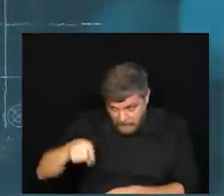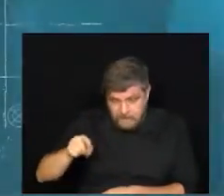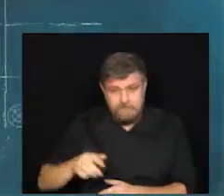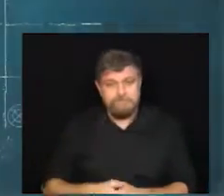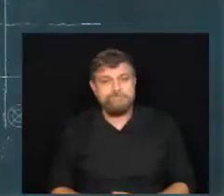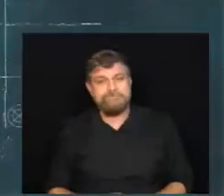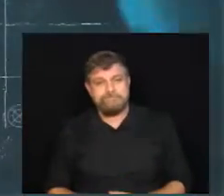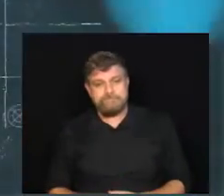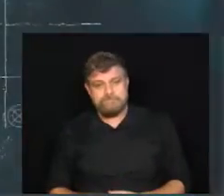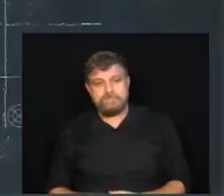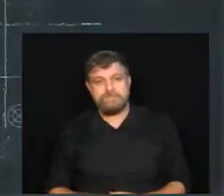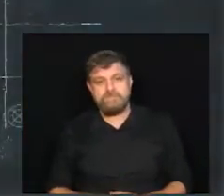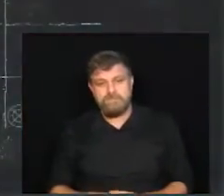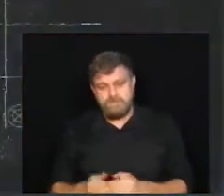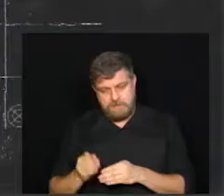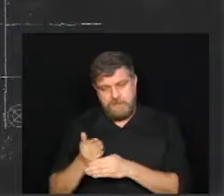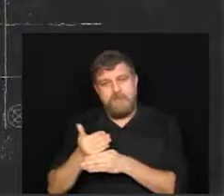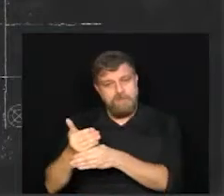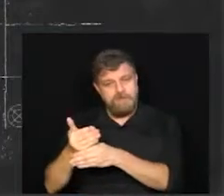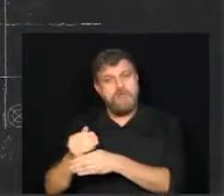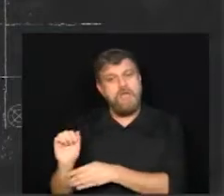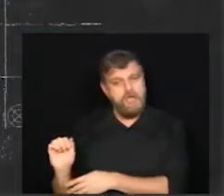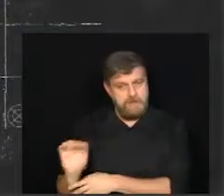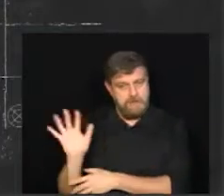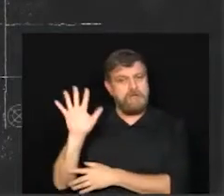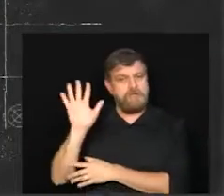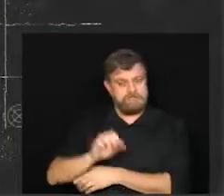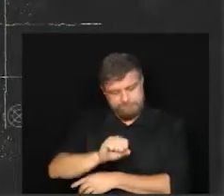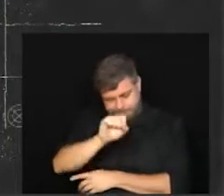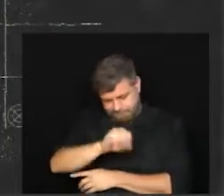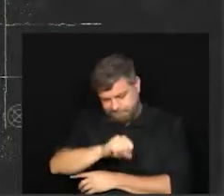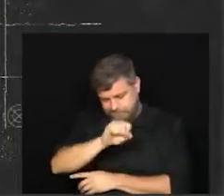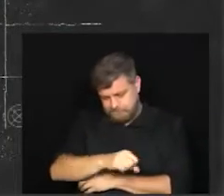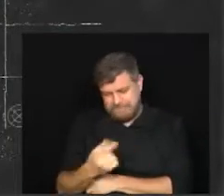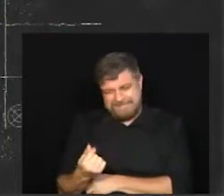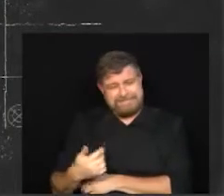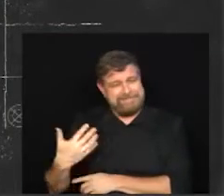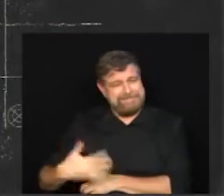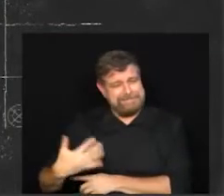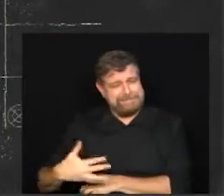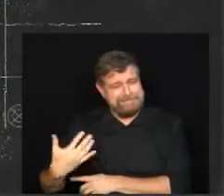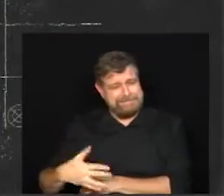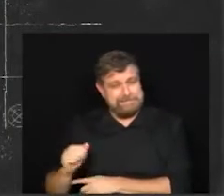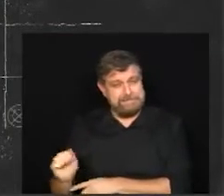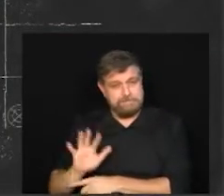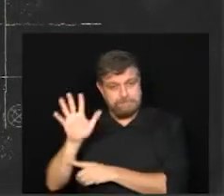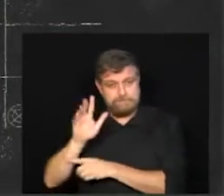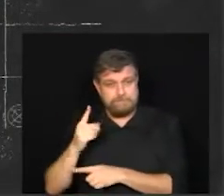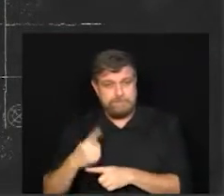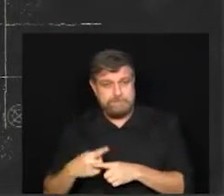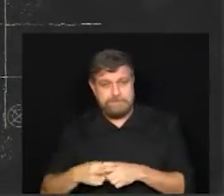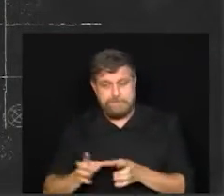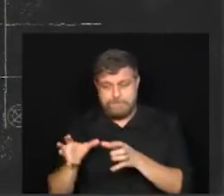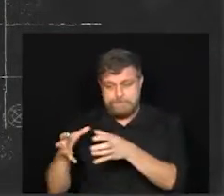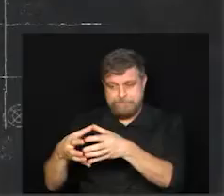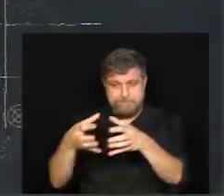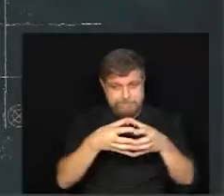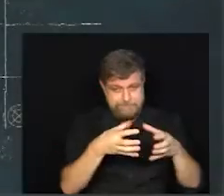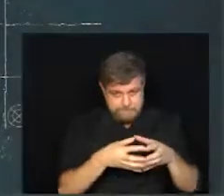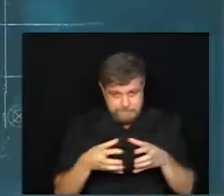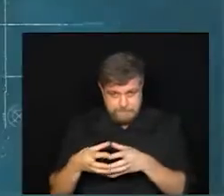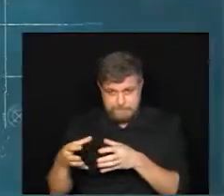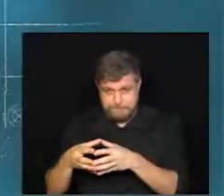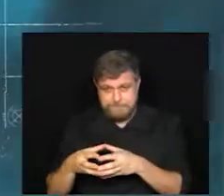Não, é um esporte caro. É um esporte caro por ser... Muitas classes